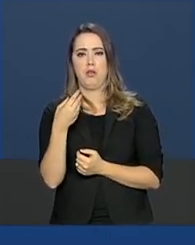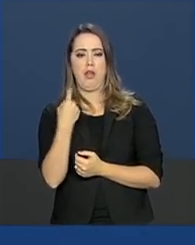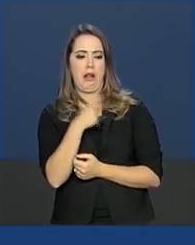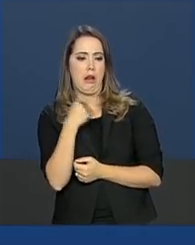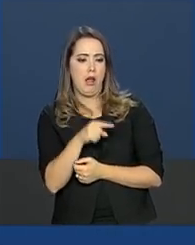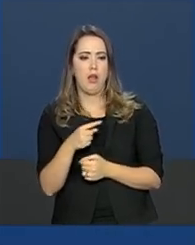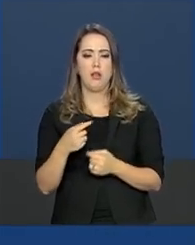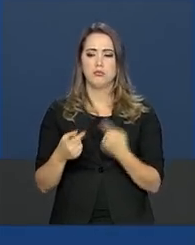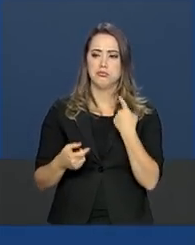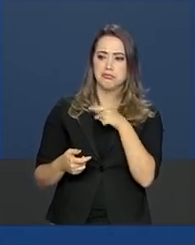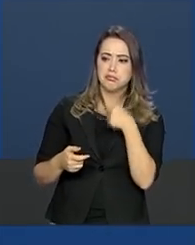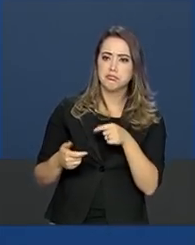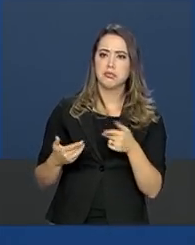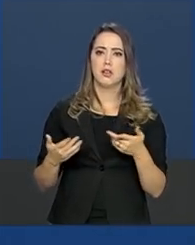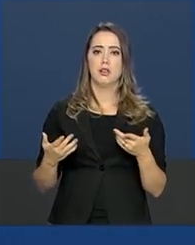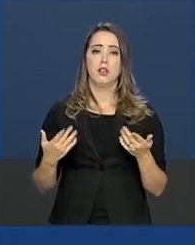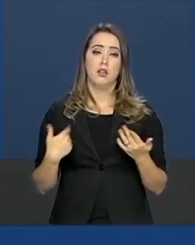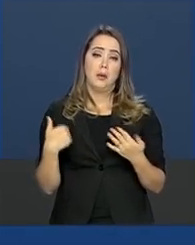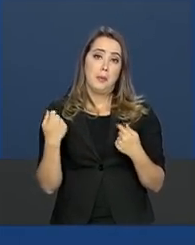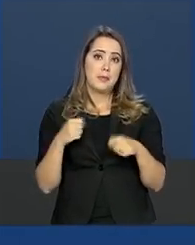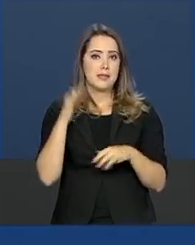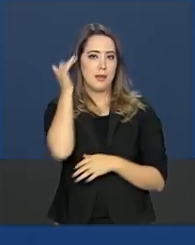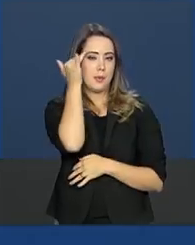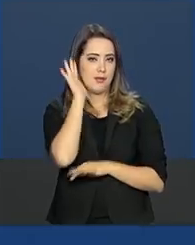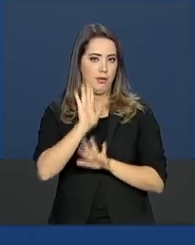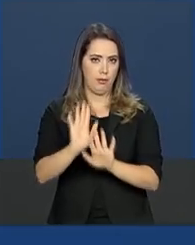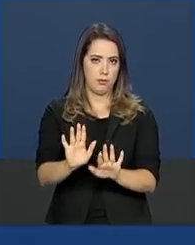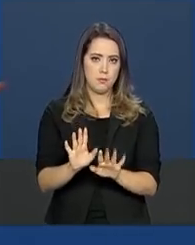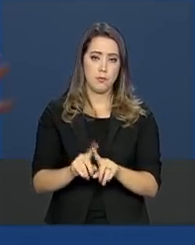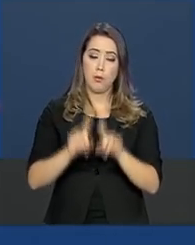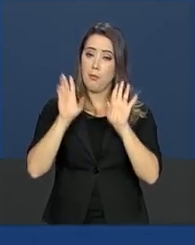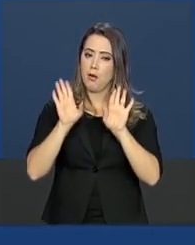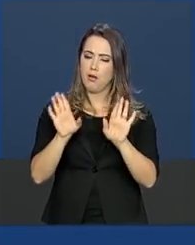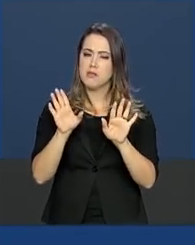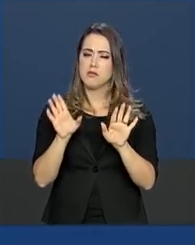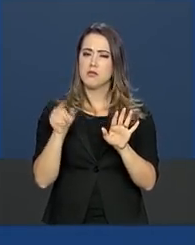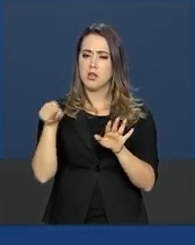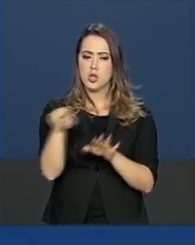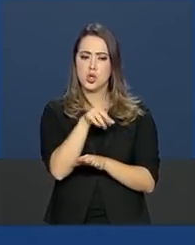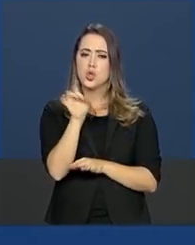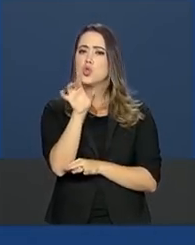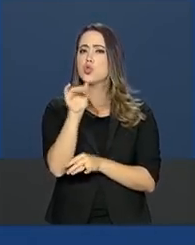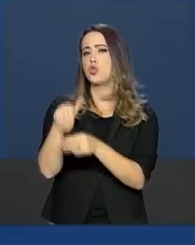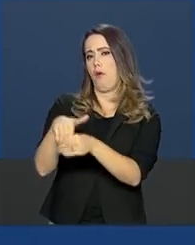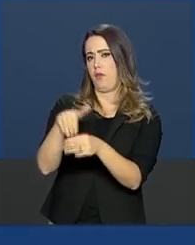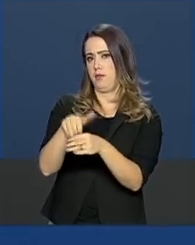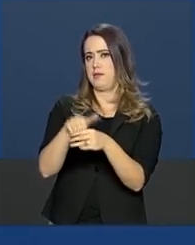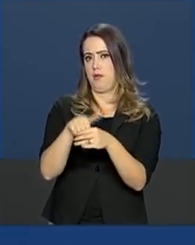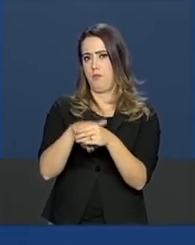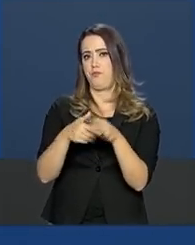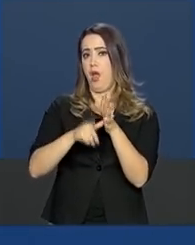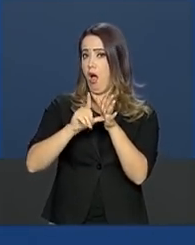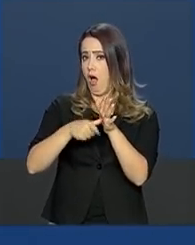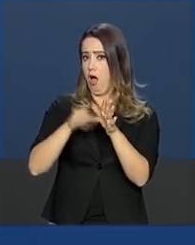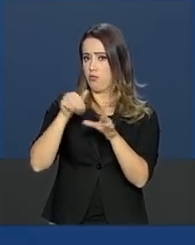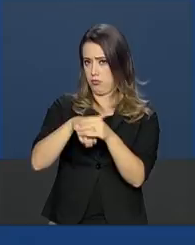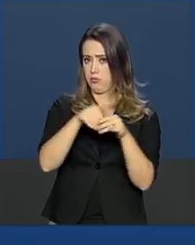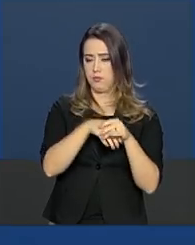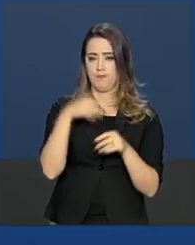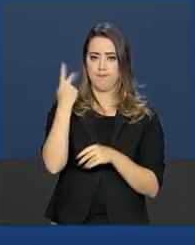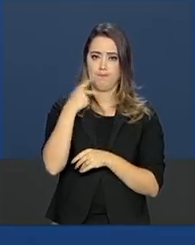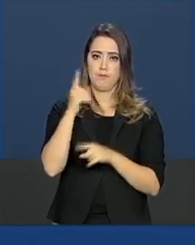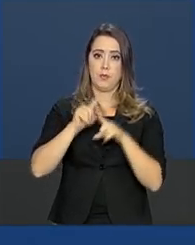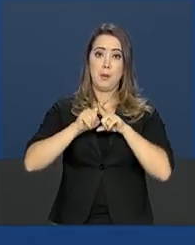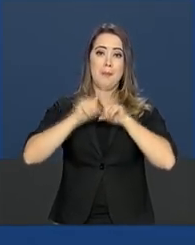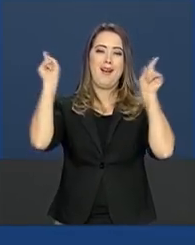isso, lamentavelmente, mas este é o momento pré-eleitoral, é o momento político-eleitoral.